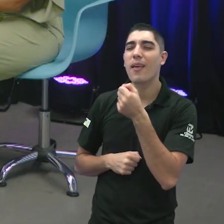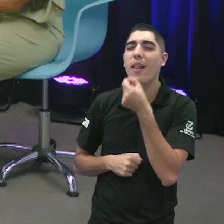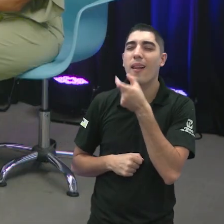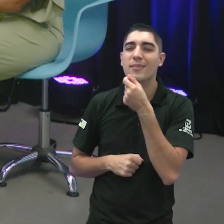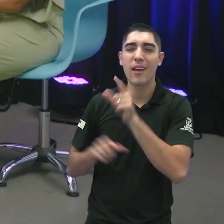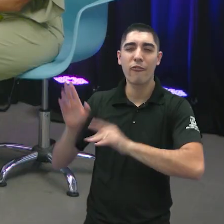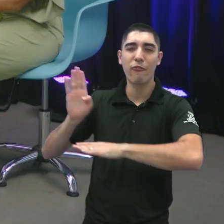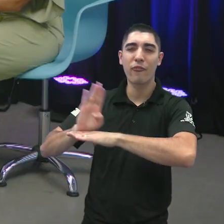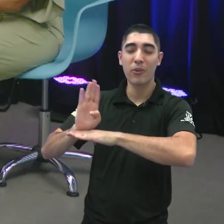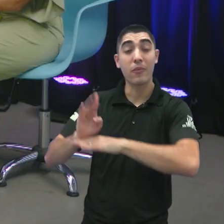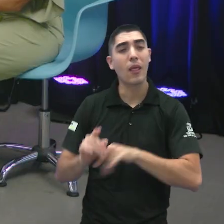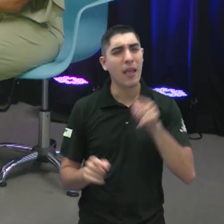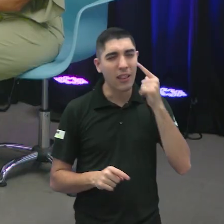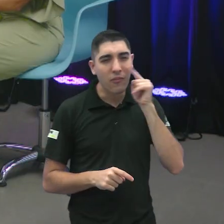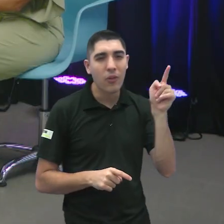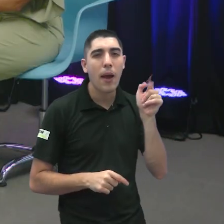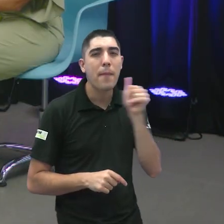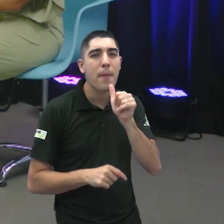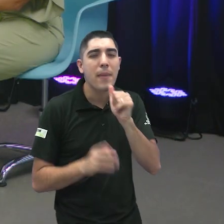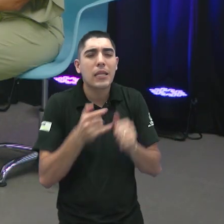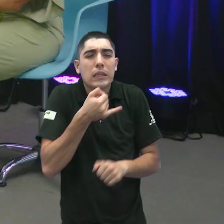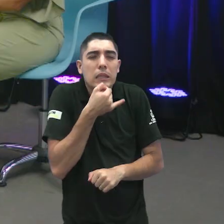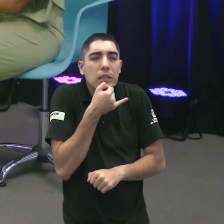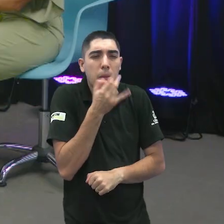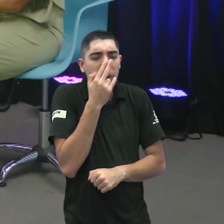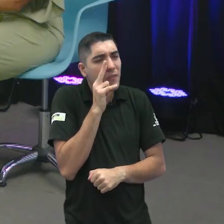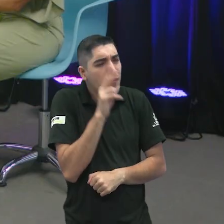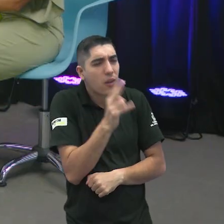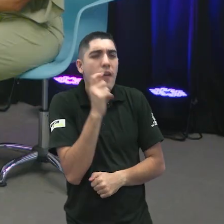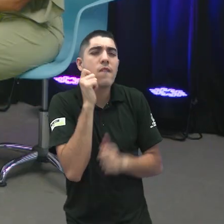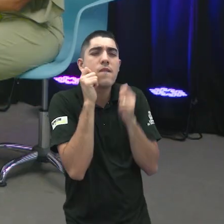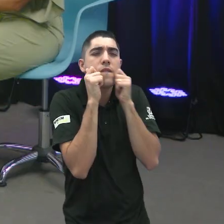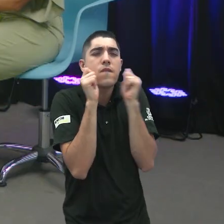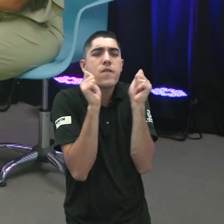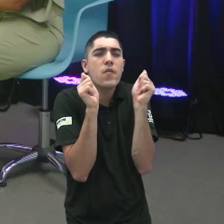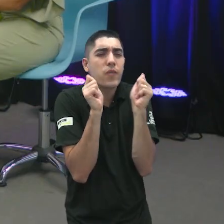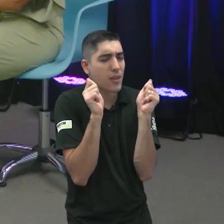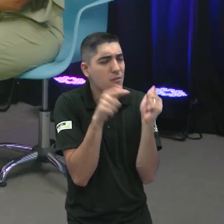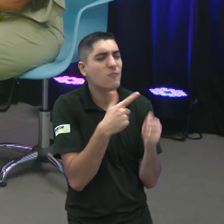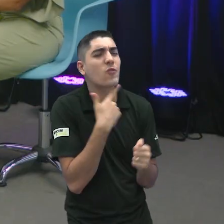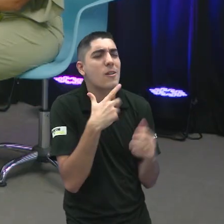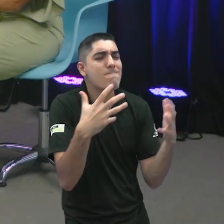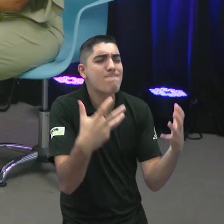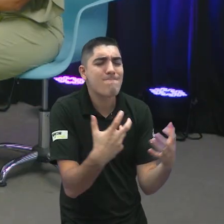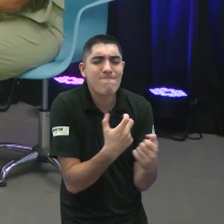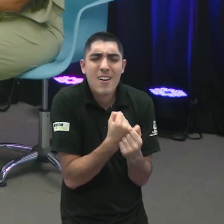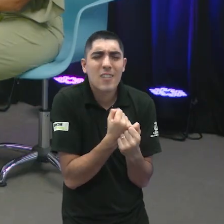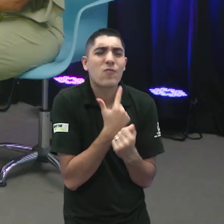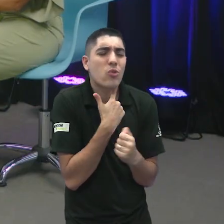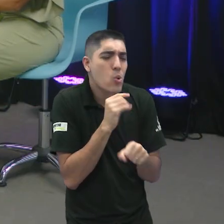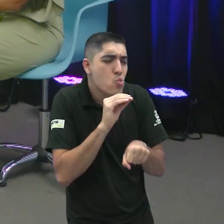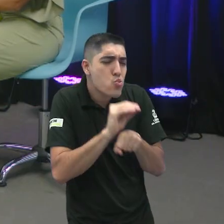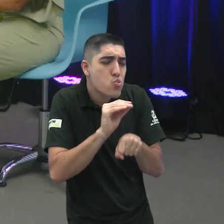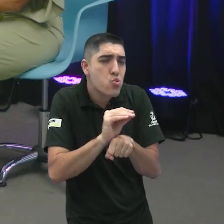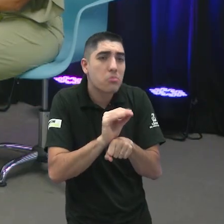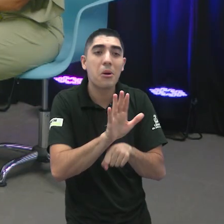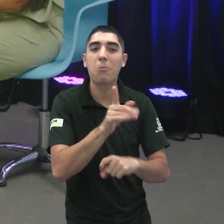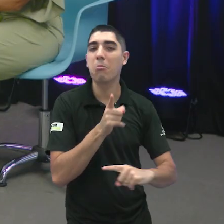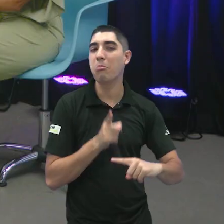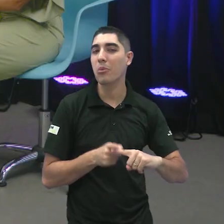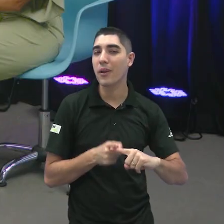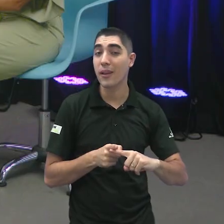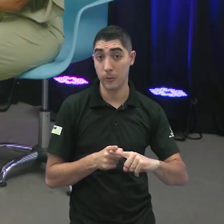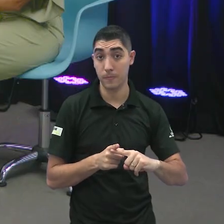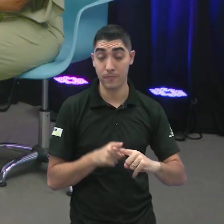vê que interessante. Você vê como a tristeza ela é fofinha, dá vontade de abraçar, de apertar? De pegá-lo no colo, né? Exatamente, de cuidar dela. Por que isso